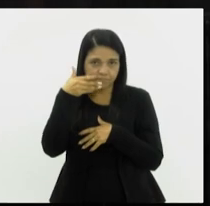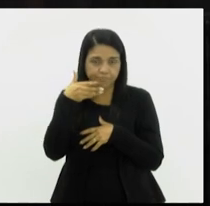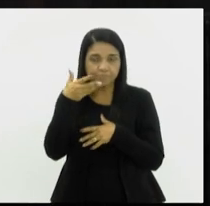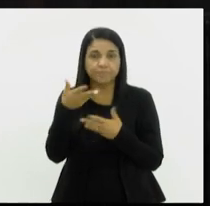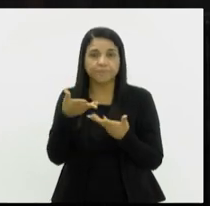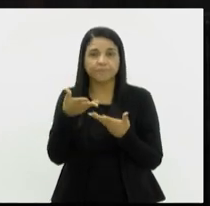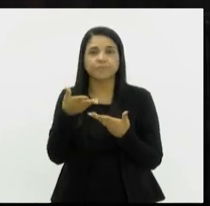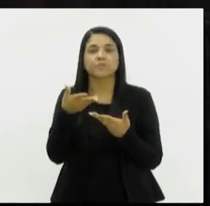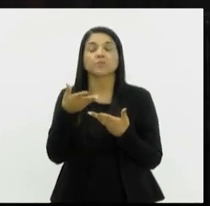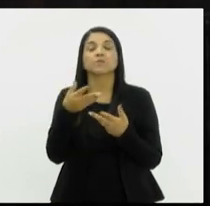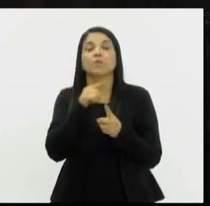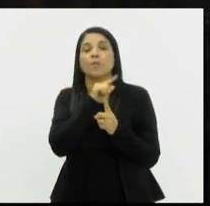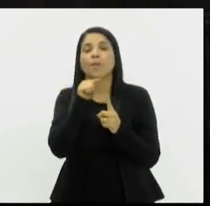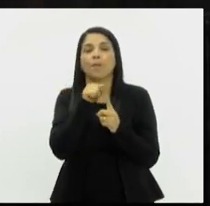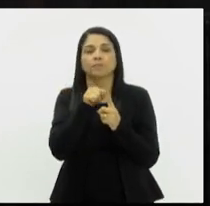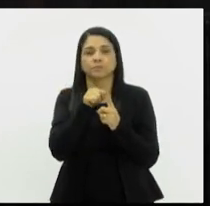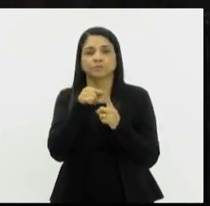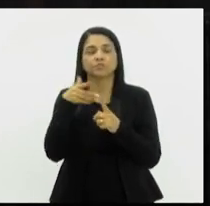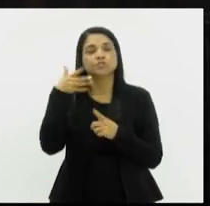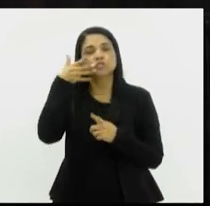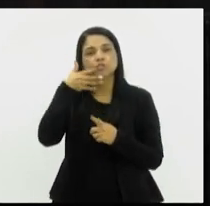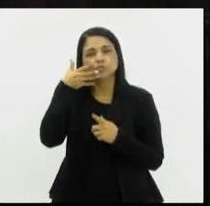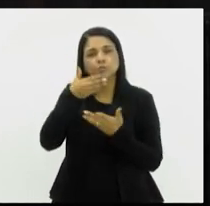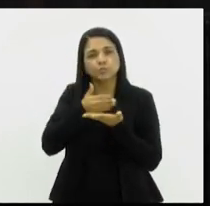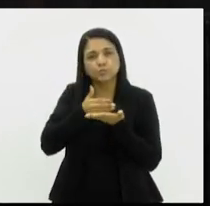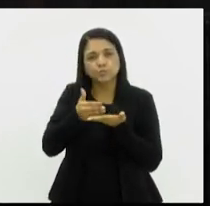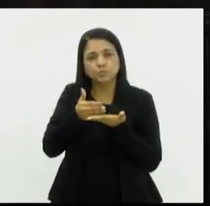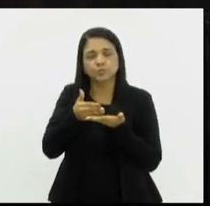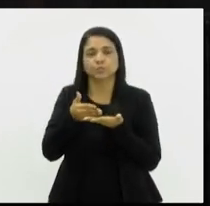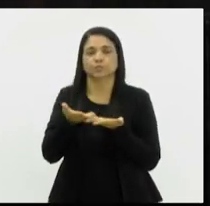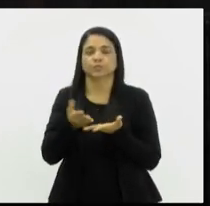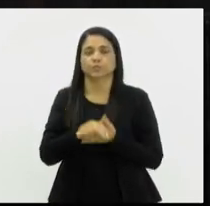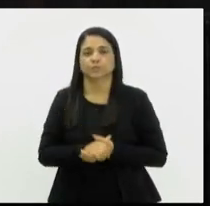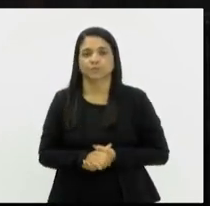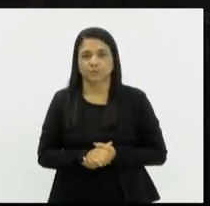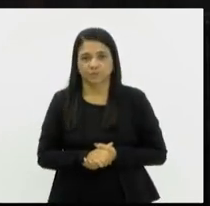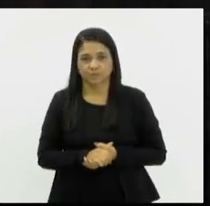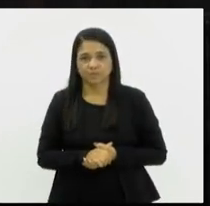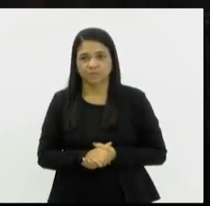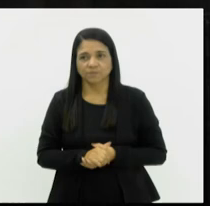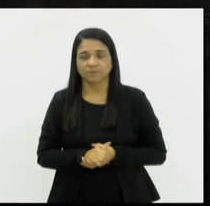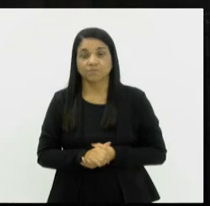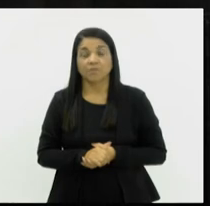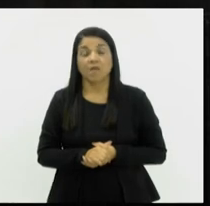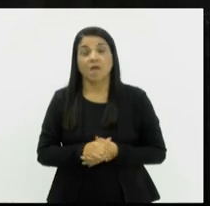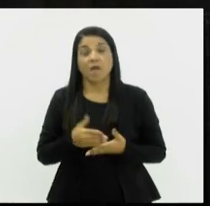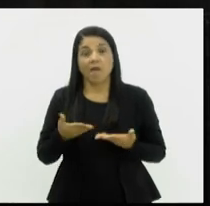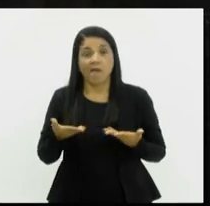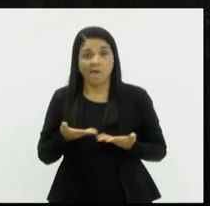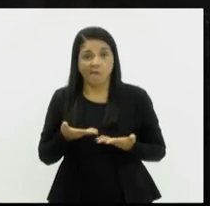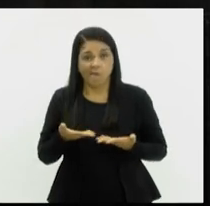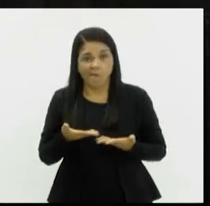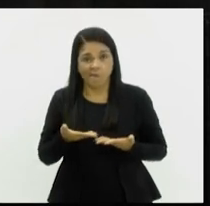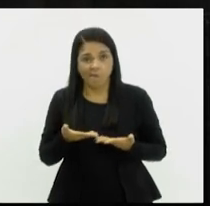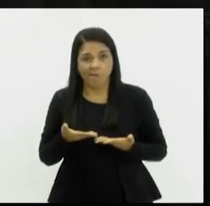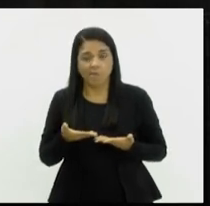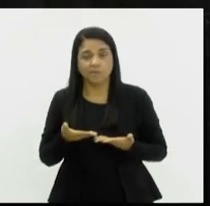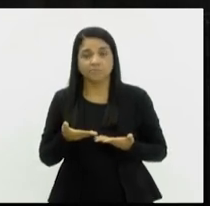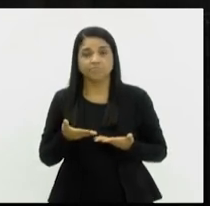temas objeto do meu discurso no expediente inicial. E agora, foi trazido por